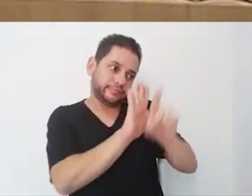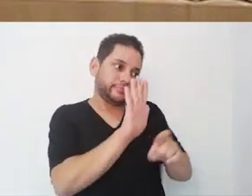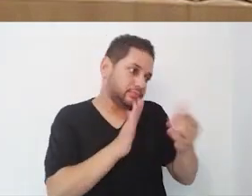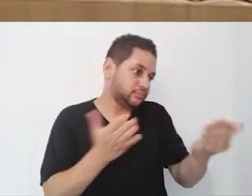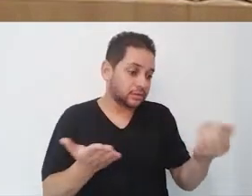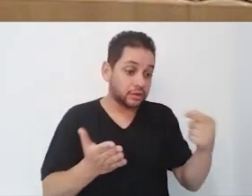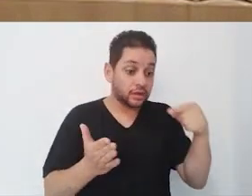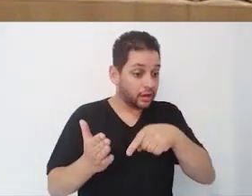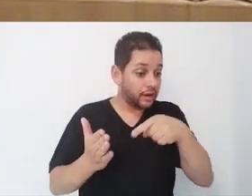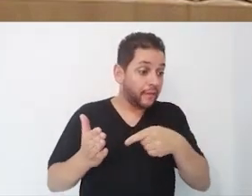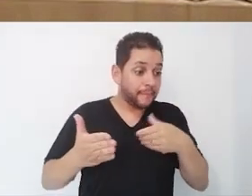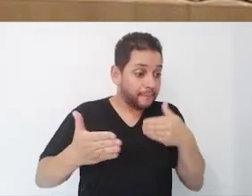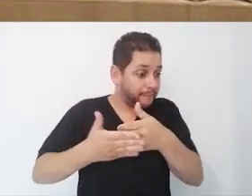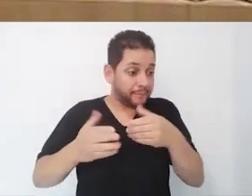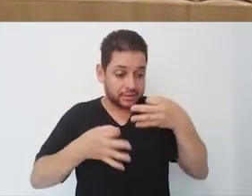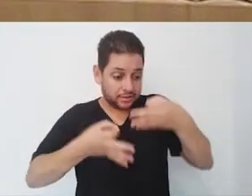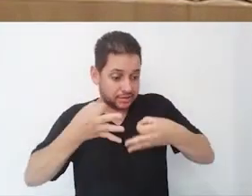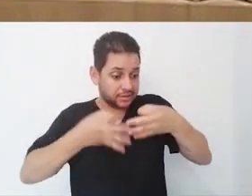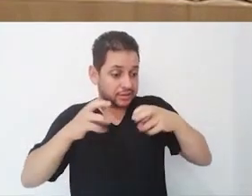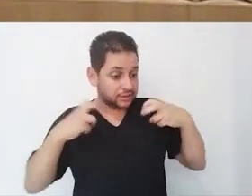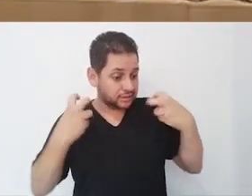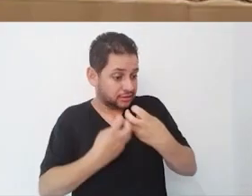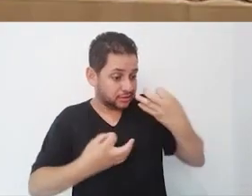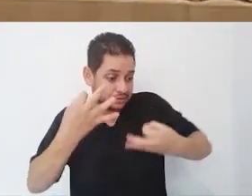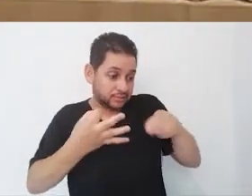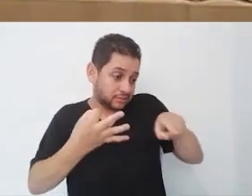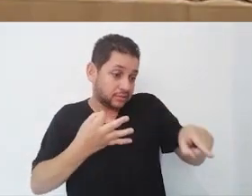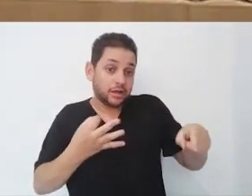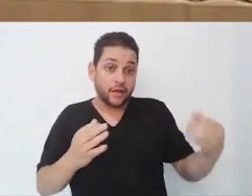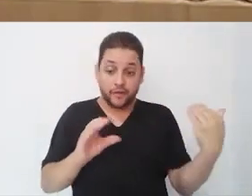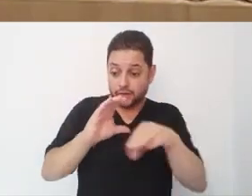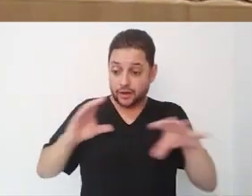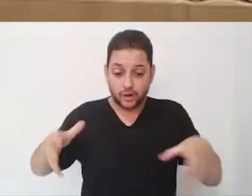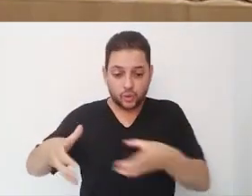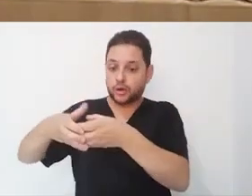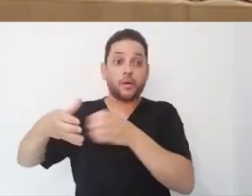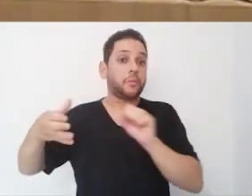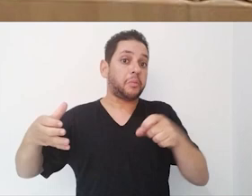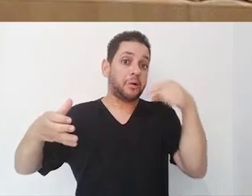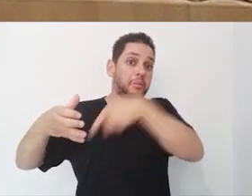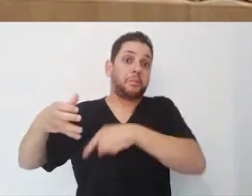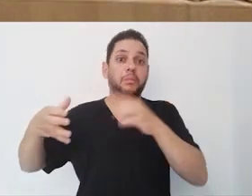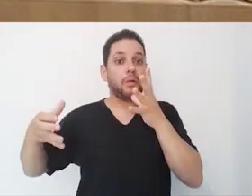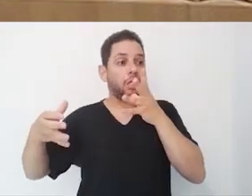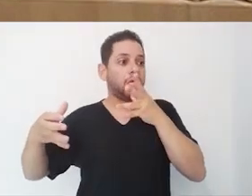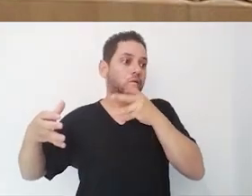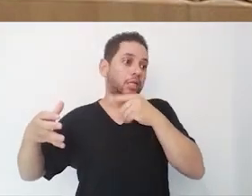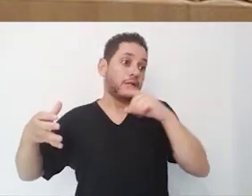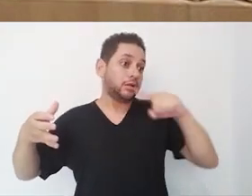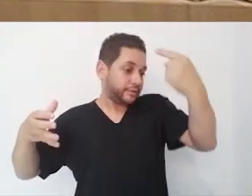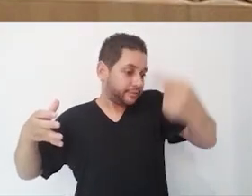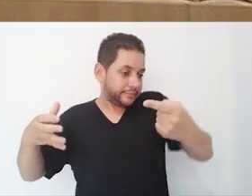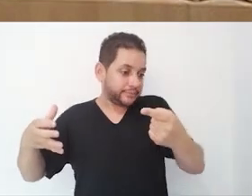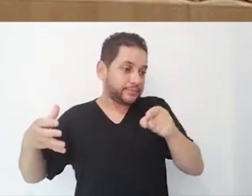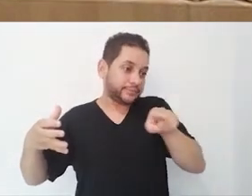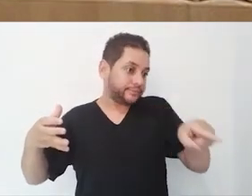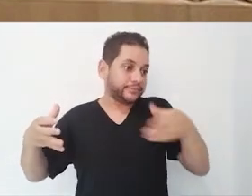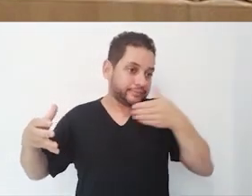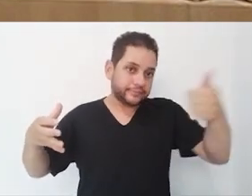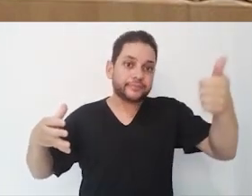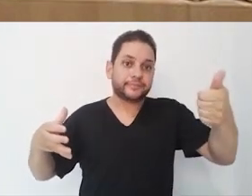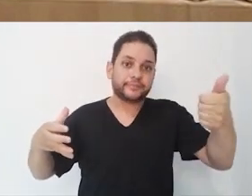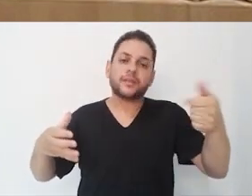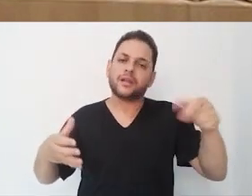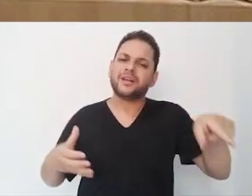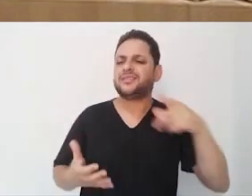está perto de fazer audiência, não tem necessidade de mandar para o núcleo, pode ser que aqui a audiência seja feita depois do que seria feito aí. Aí ele falou, não,